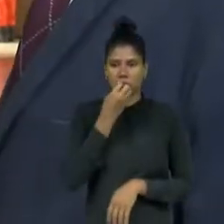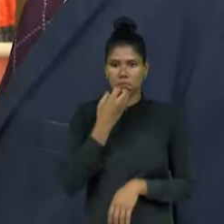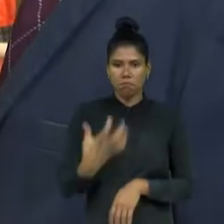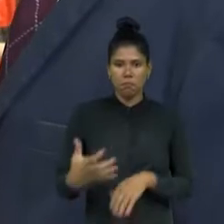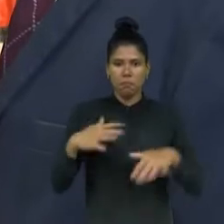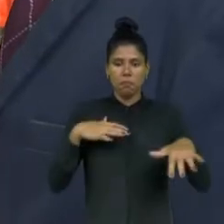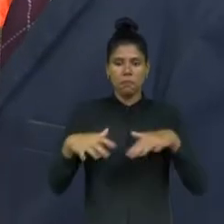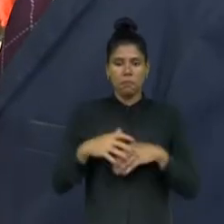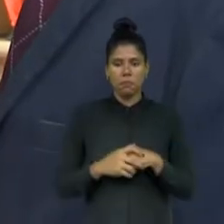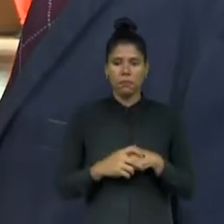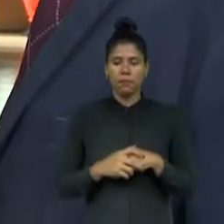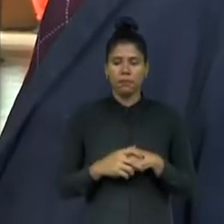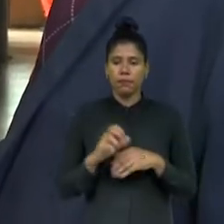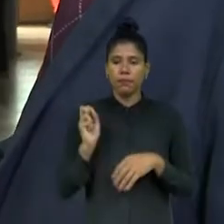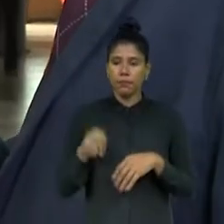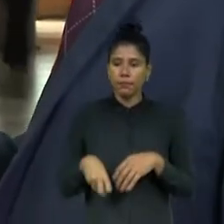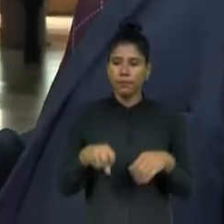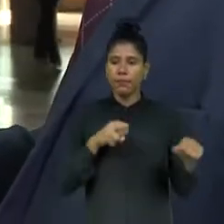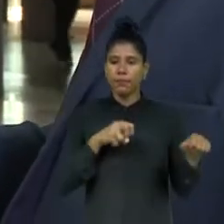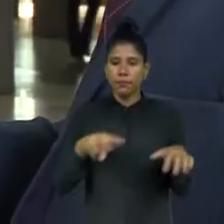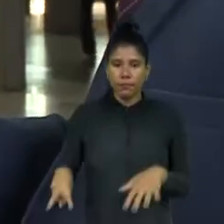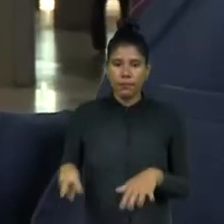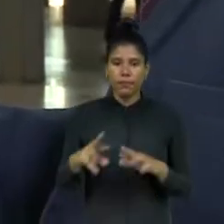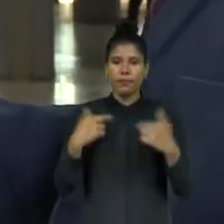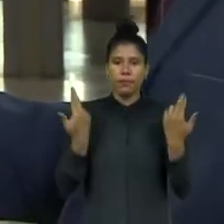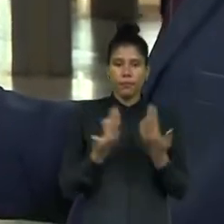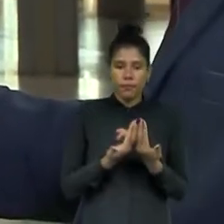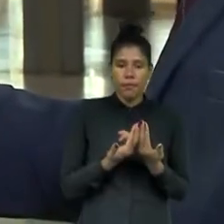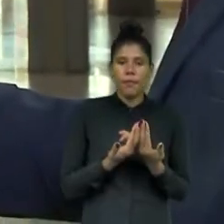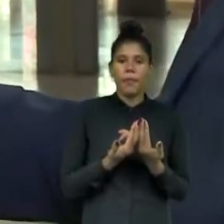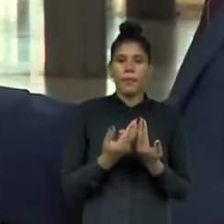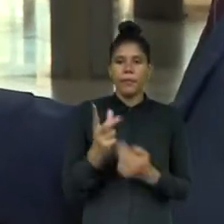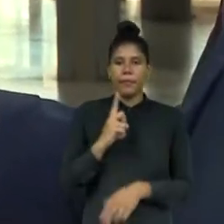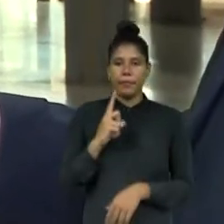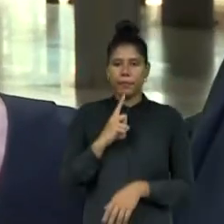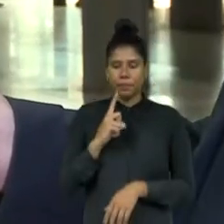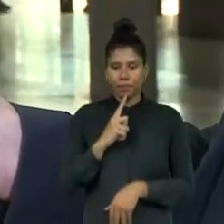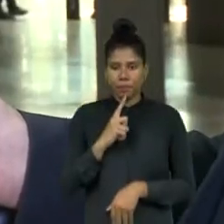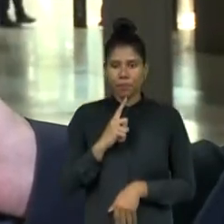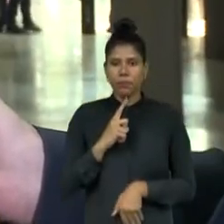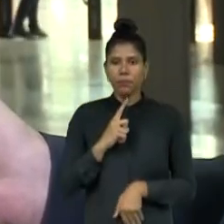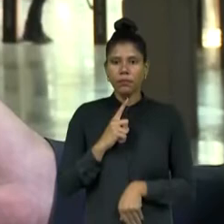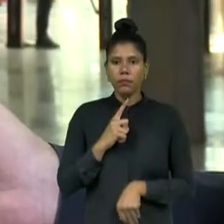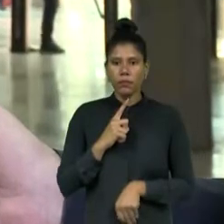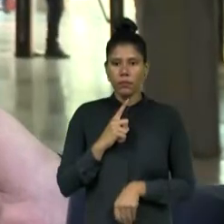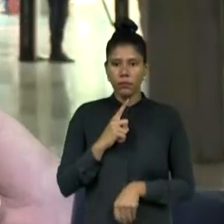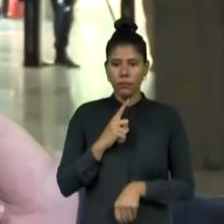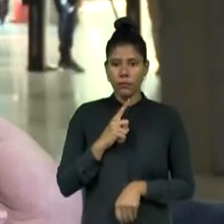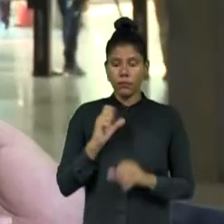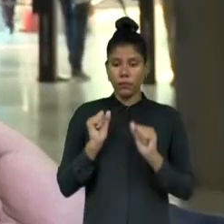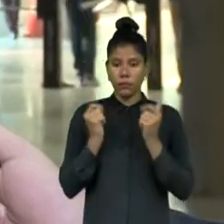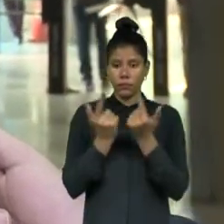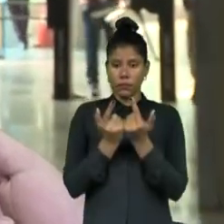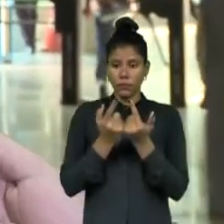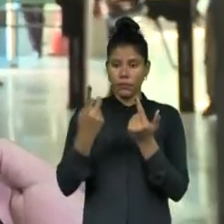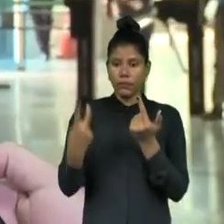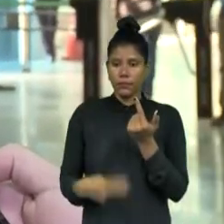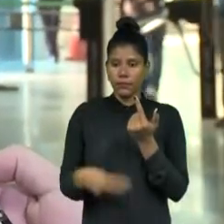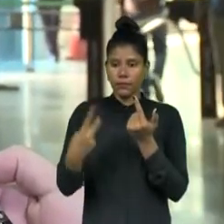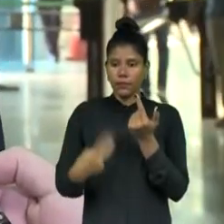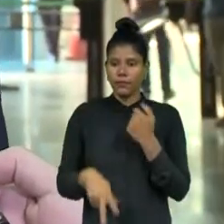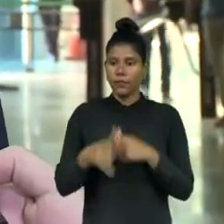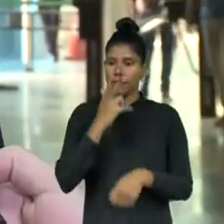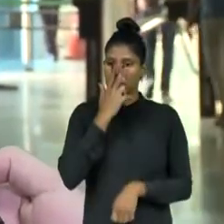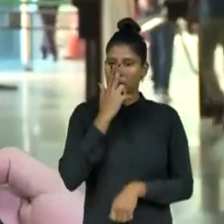disse, toda semana as comissões se reúnem, o plenário tem as suas deliberações, né? A Assembleia Legislativa, com